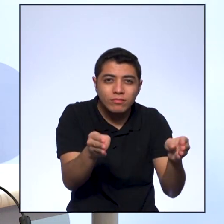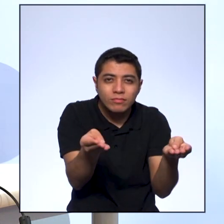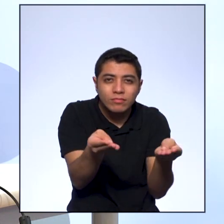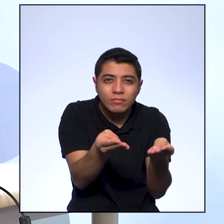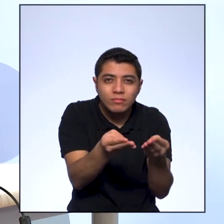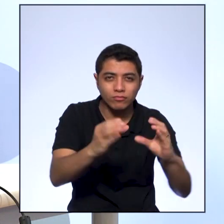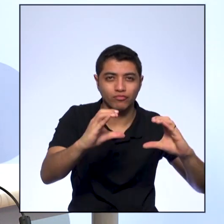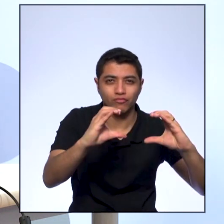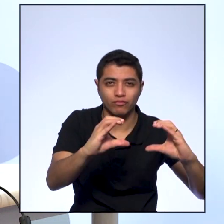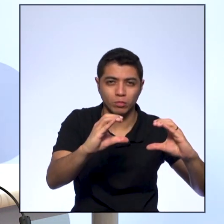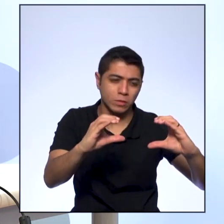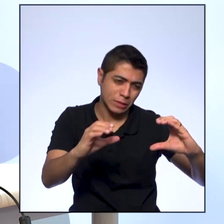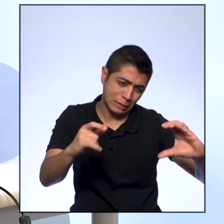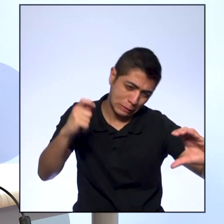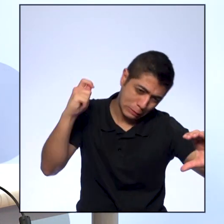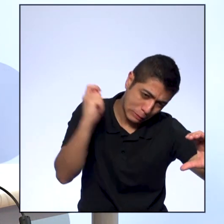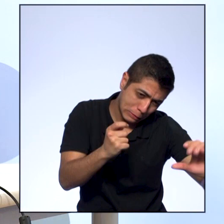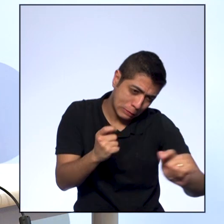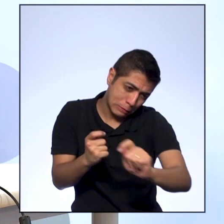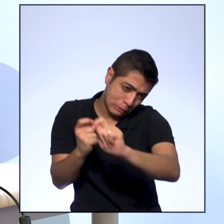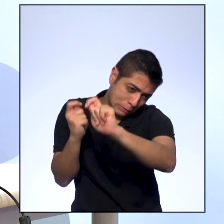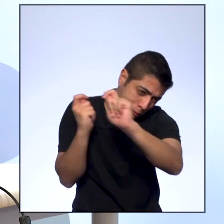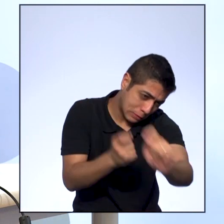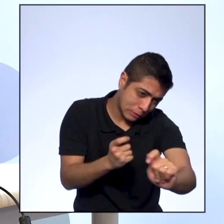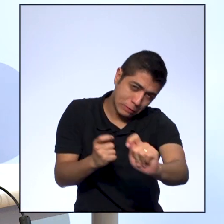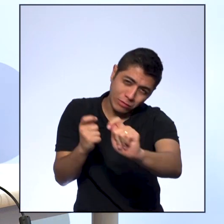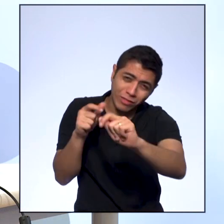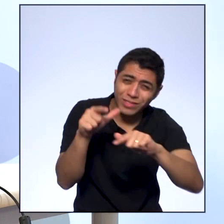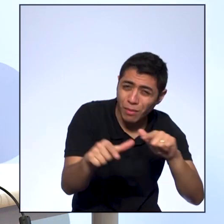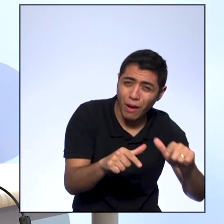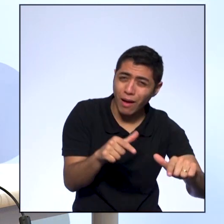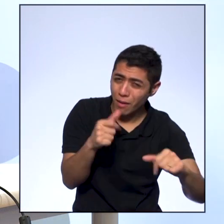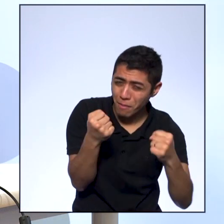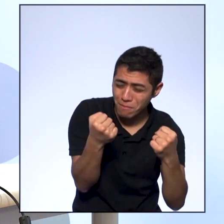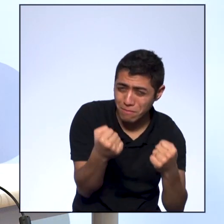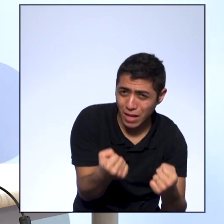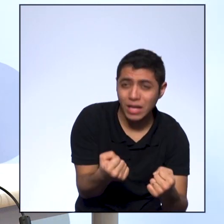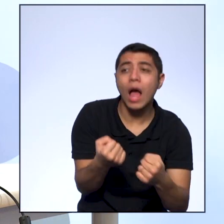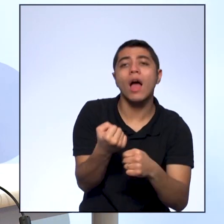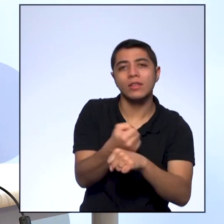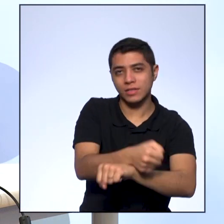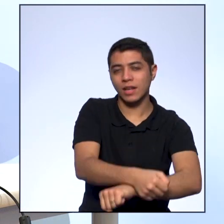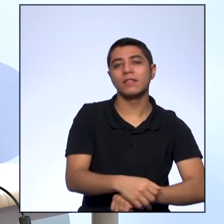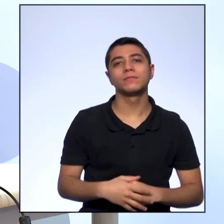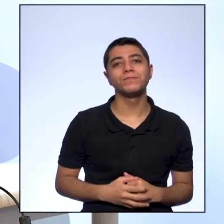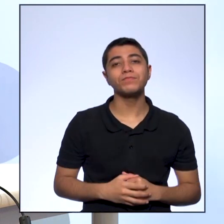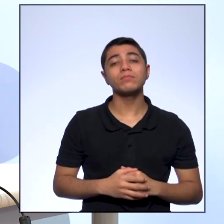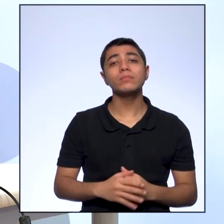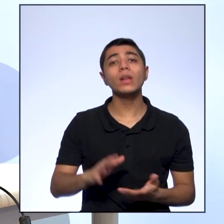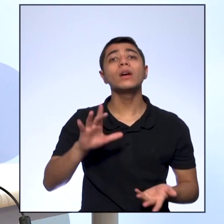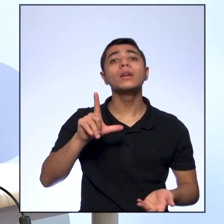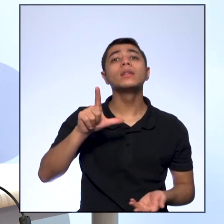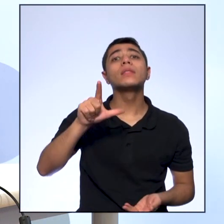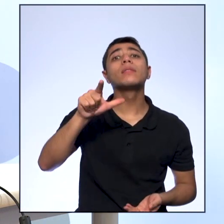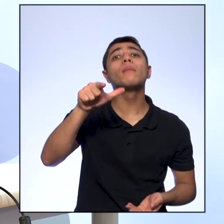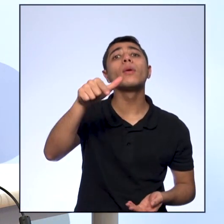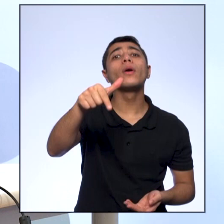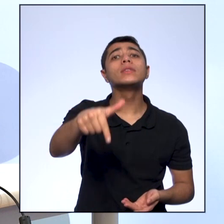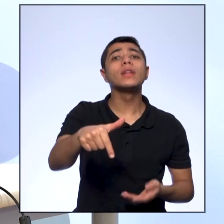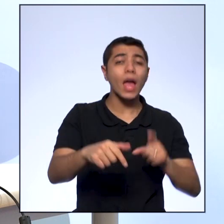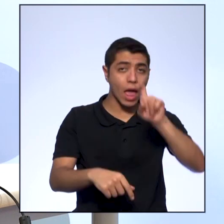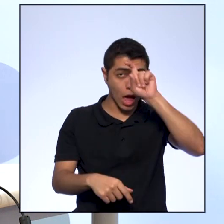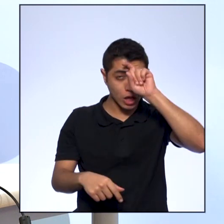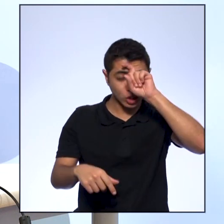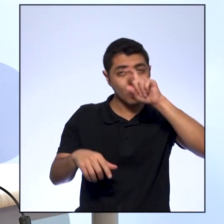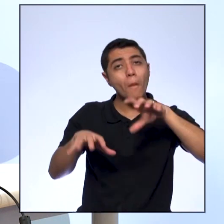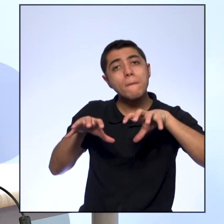num determinado momento, ali no Novo Império, os hebreus foram escravizados no Egito Antigo, né? Lembrando mais uma vez,